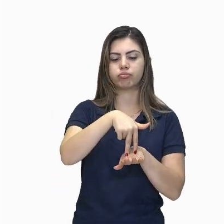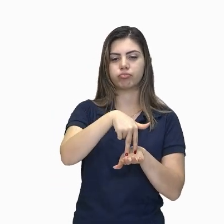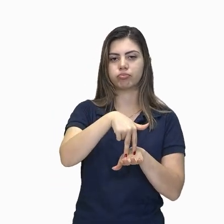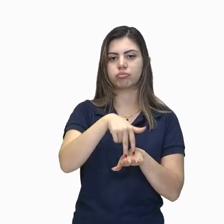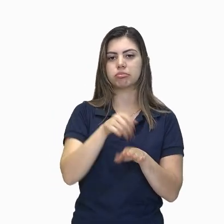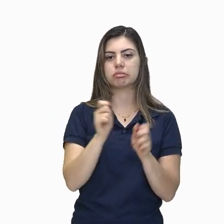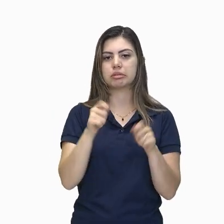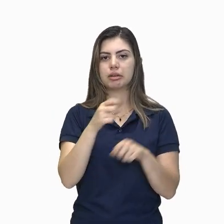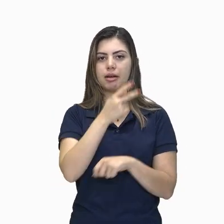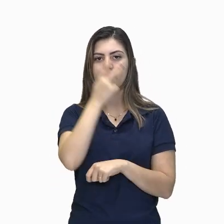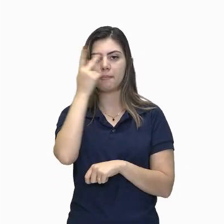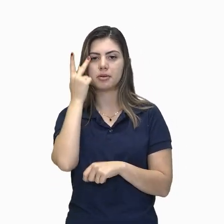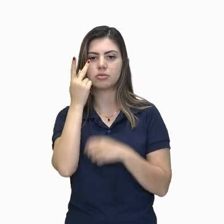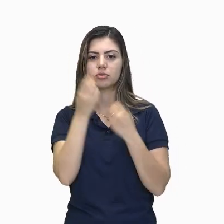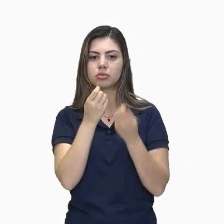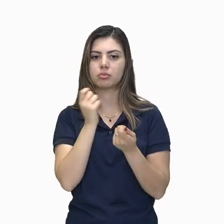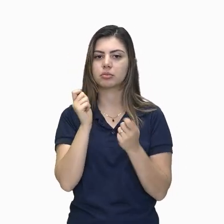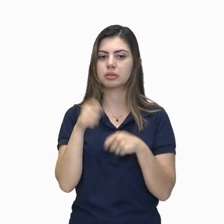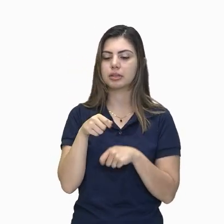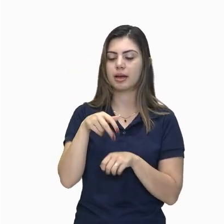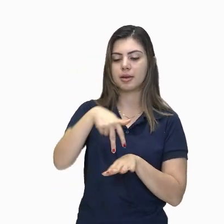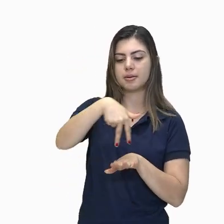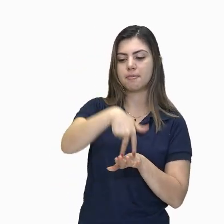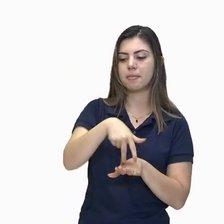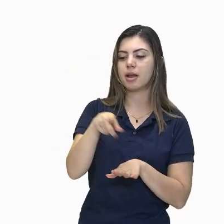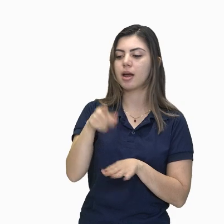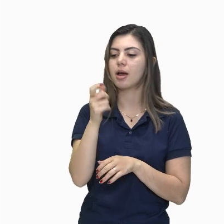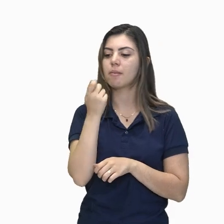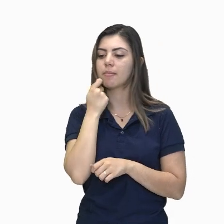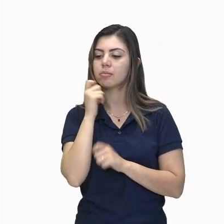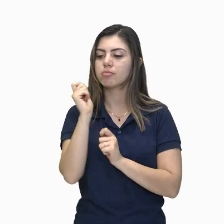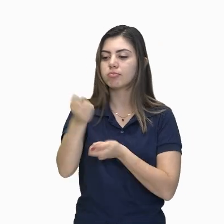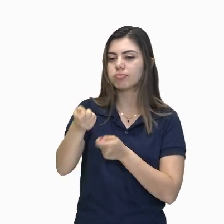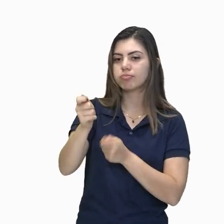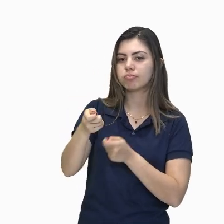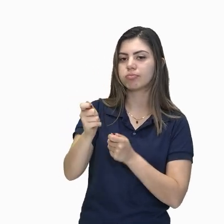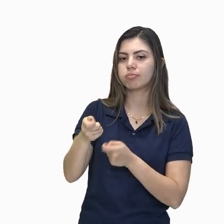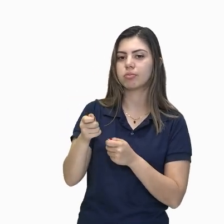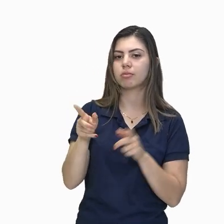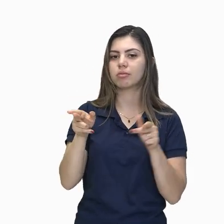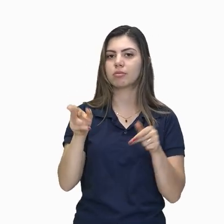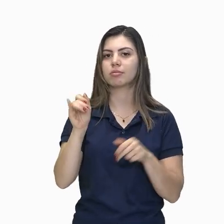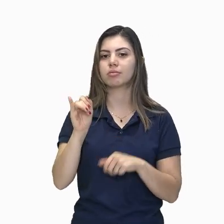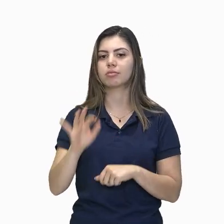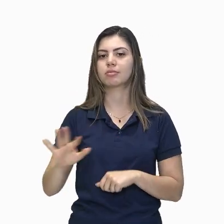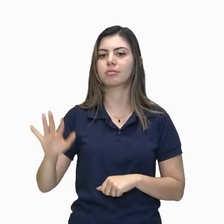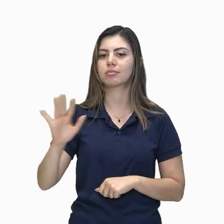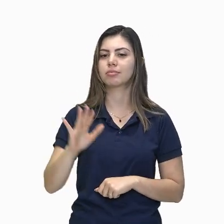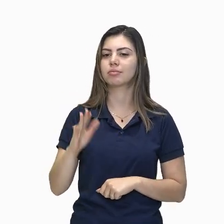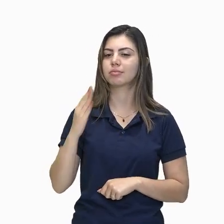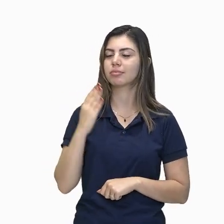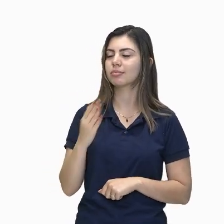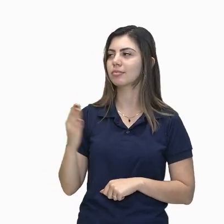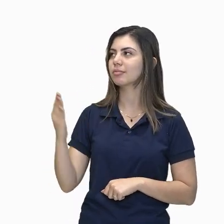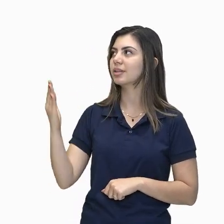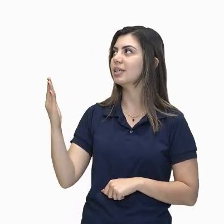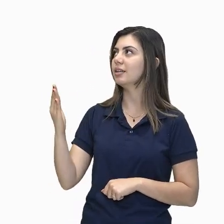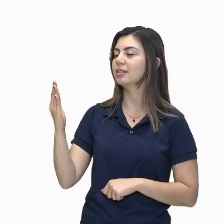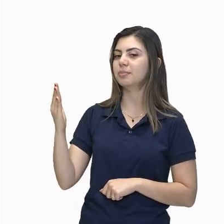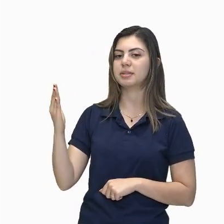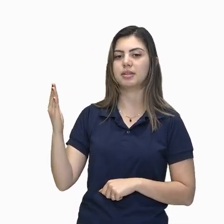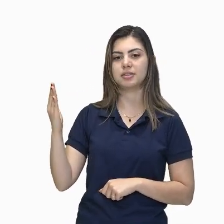que o praticante pesque em pé. Mas mesmo assim, olha essa imagem aí, ó. O rapaz está lá no meio do rio,